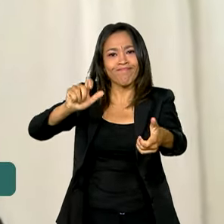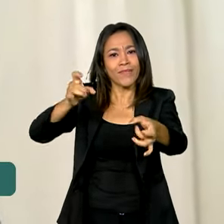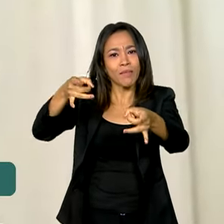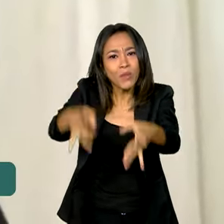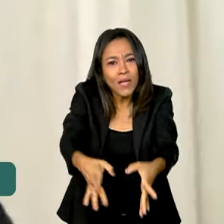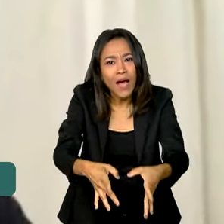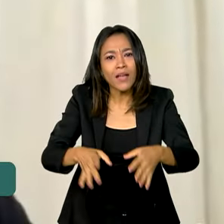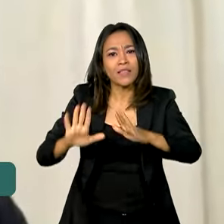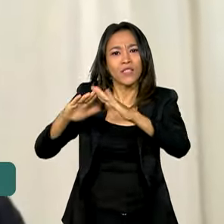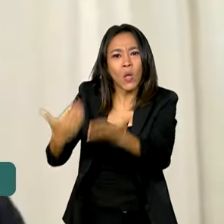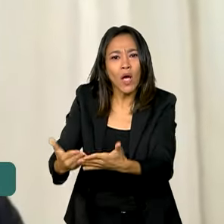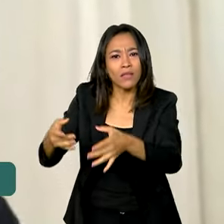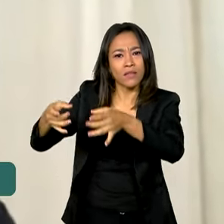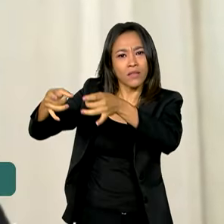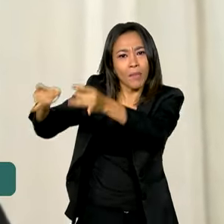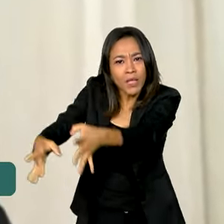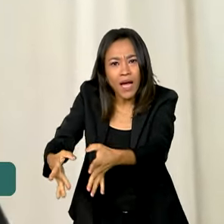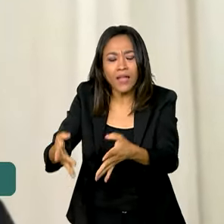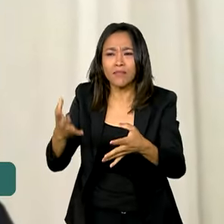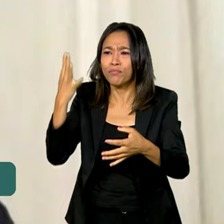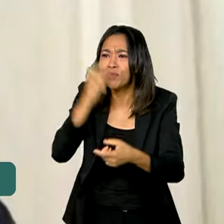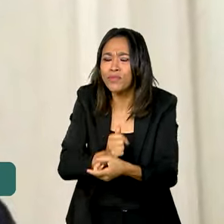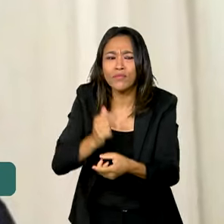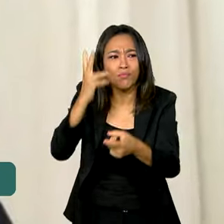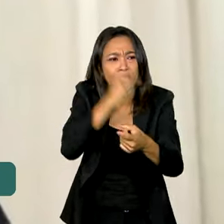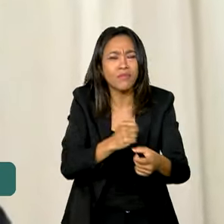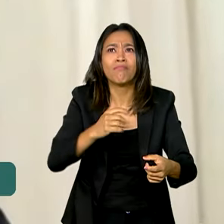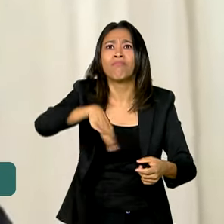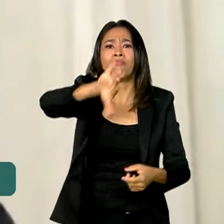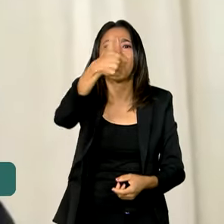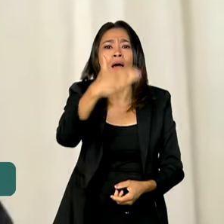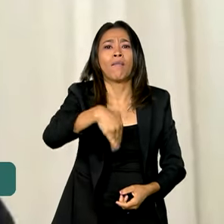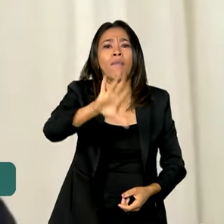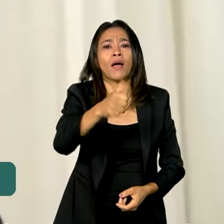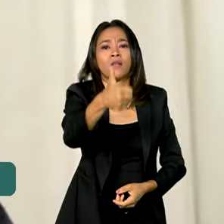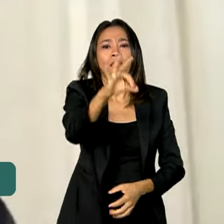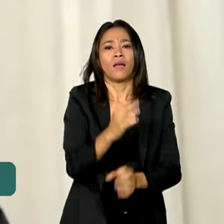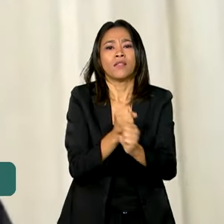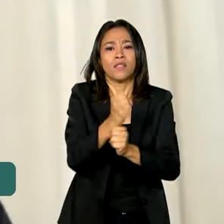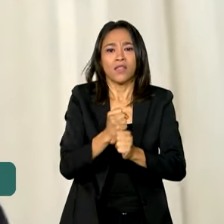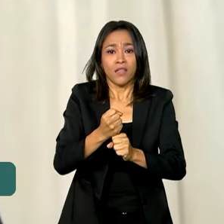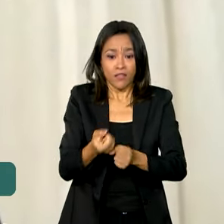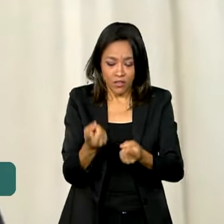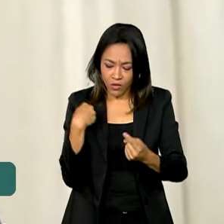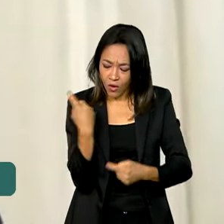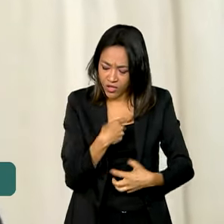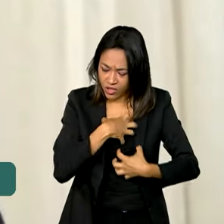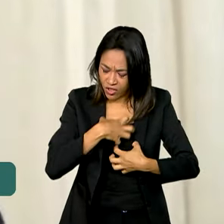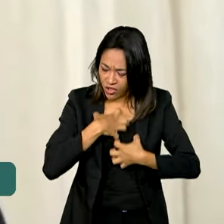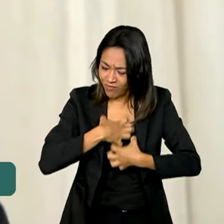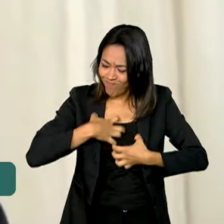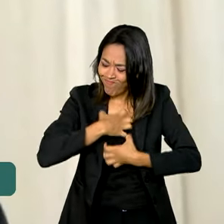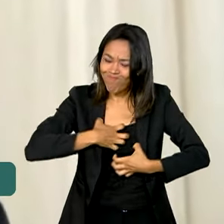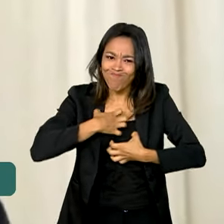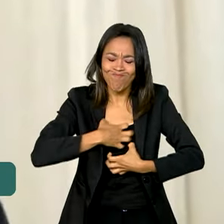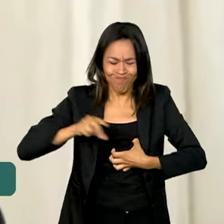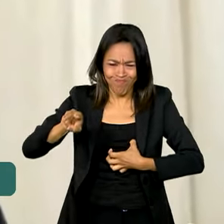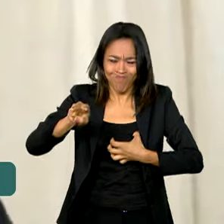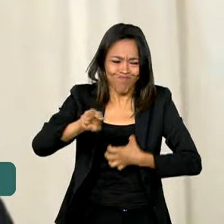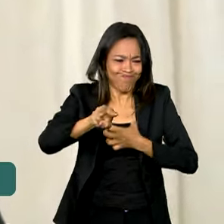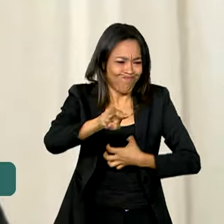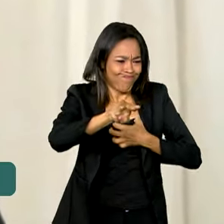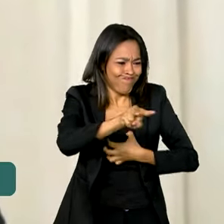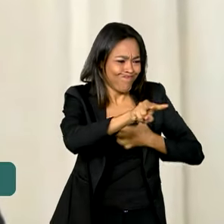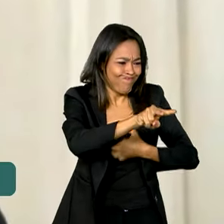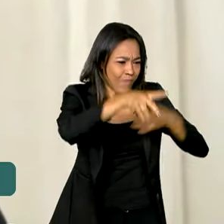creche, tão bonitos e paralisados há mais de 10 anos. Aquilo trazia para a gente uma inquietação muito grande.